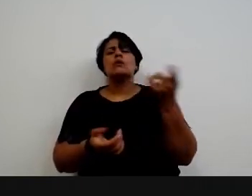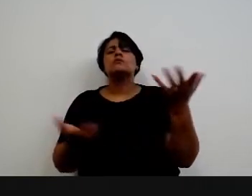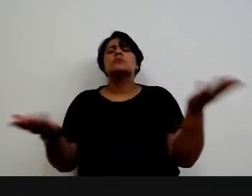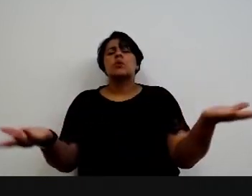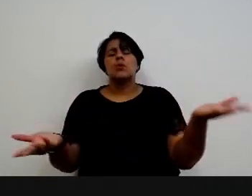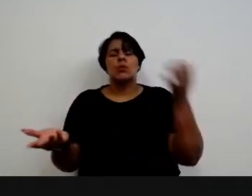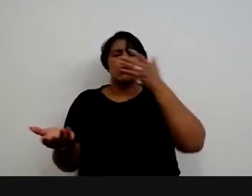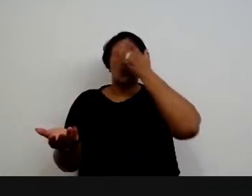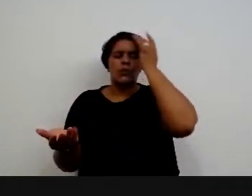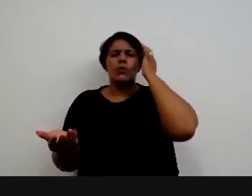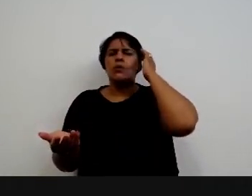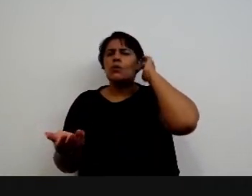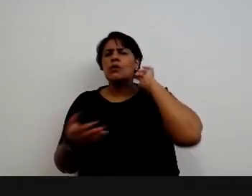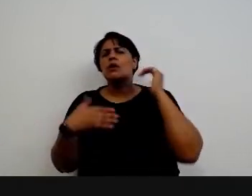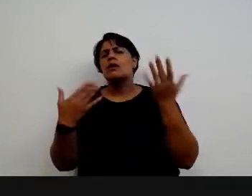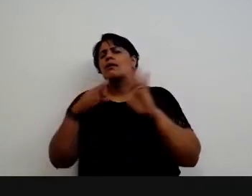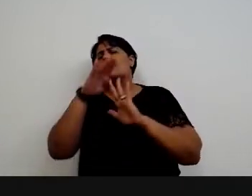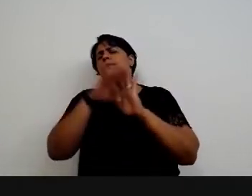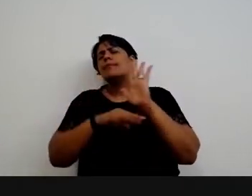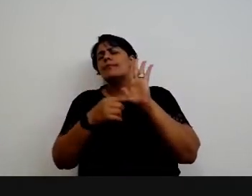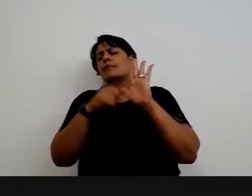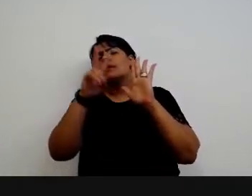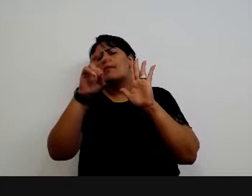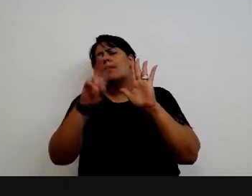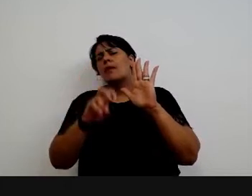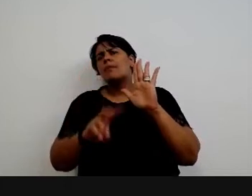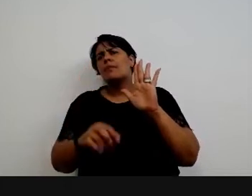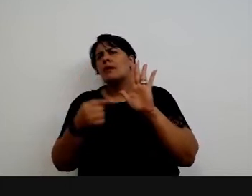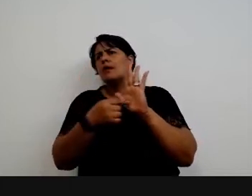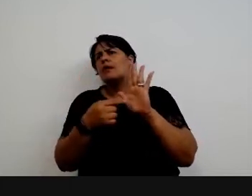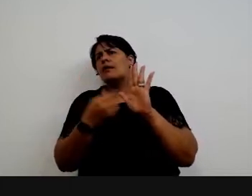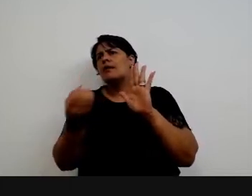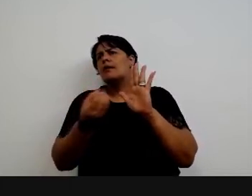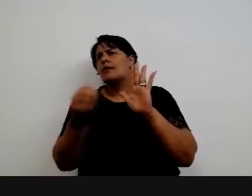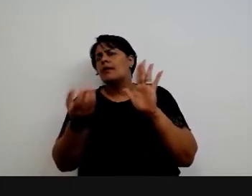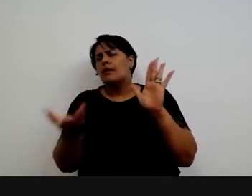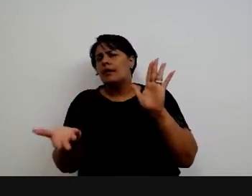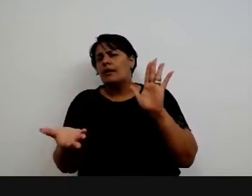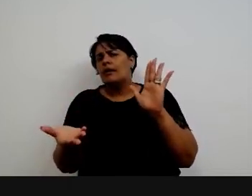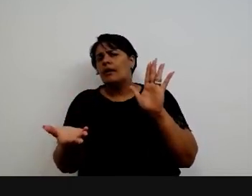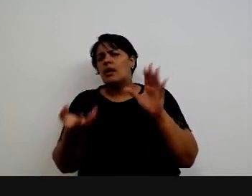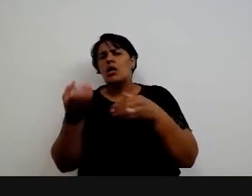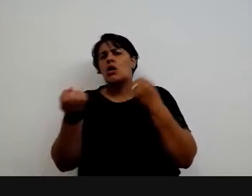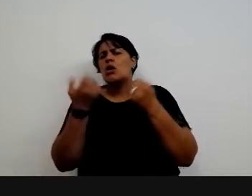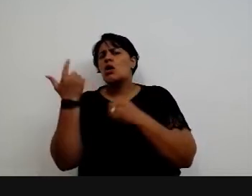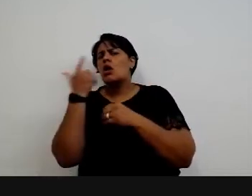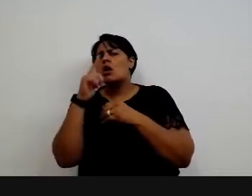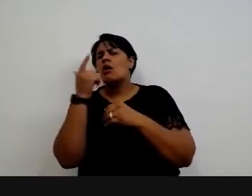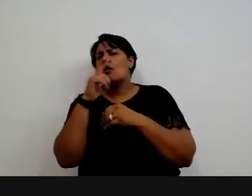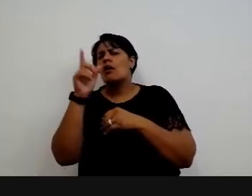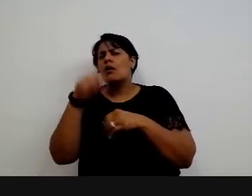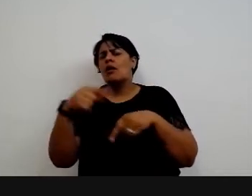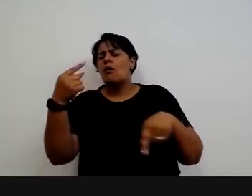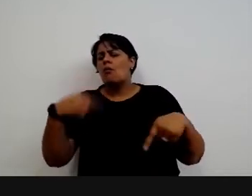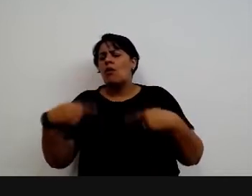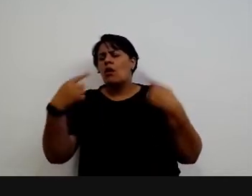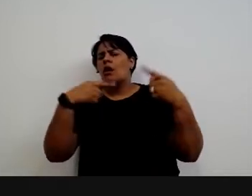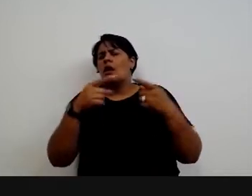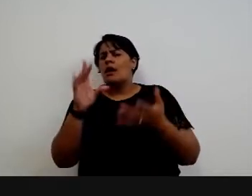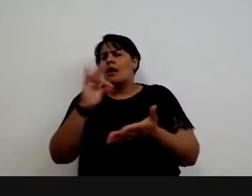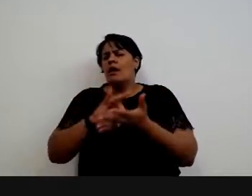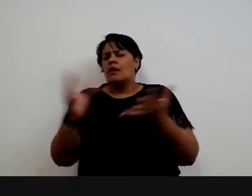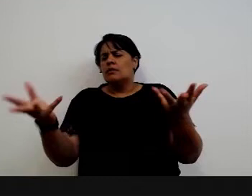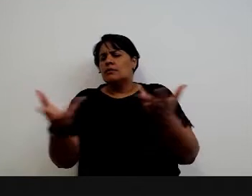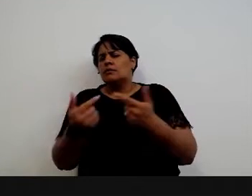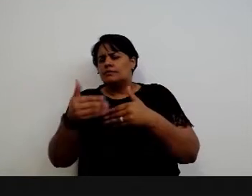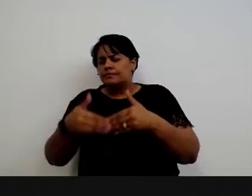juventudes eles representam? Quais pautas eles representam e como essas pautas são capazes de gerar políticas eficazes ao longo do